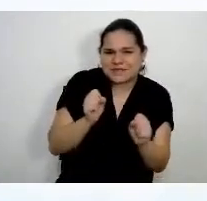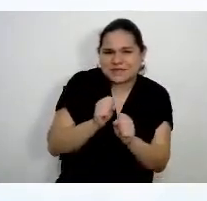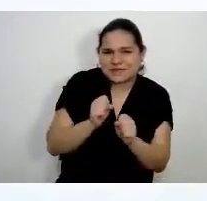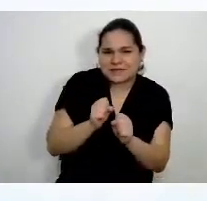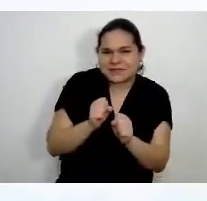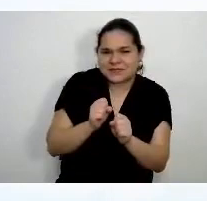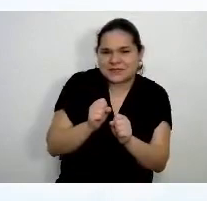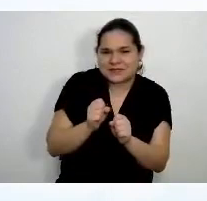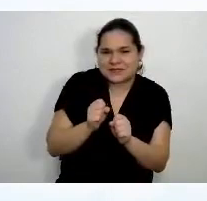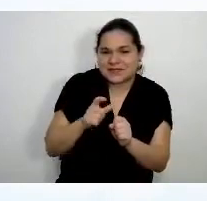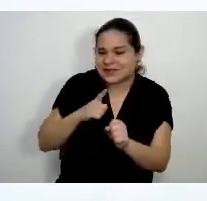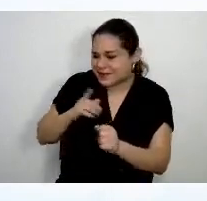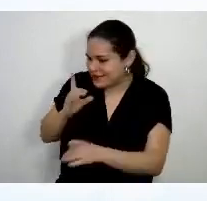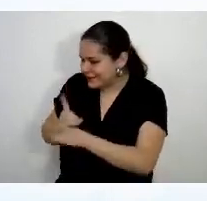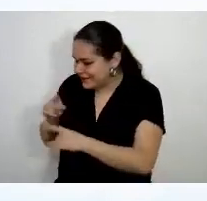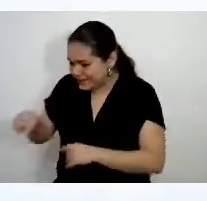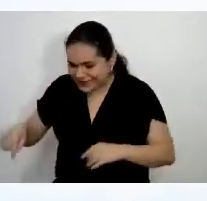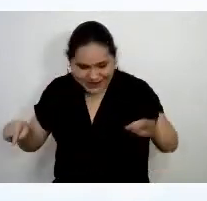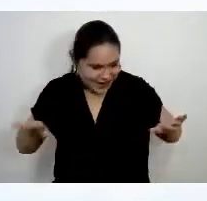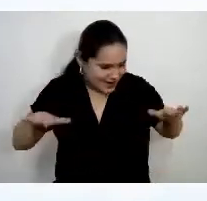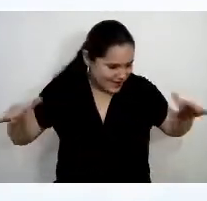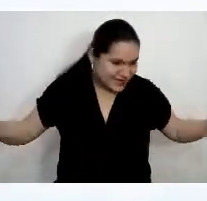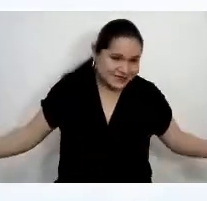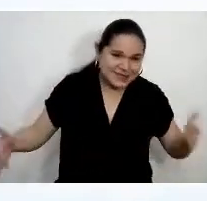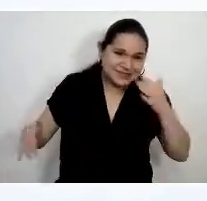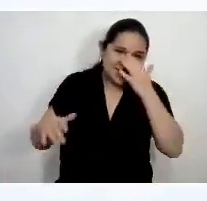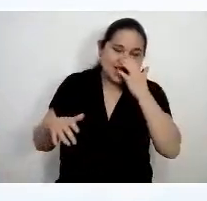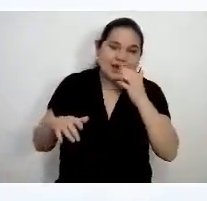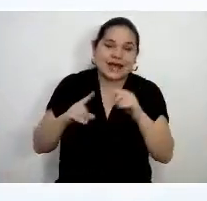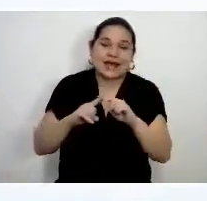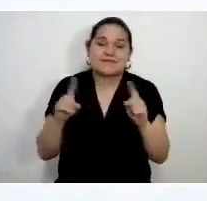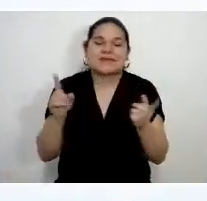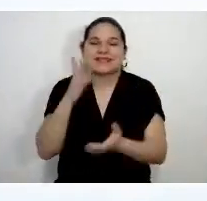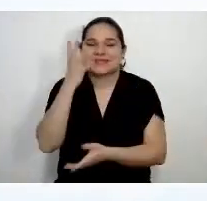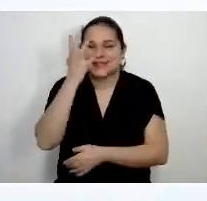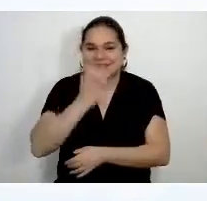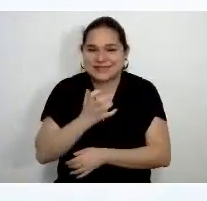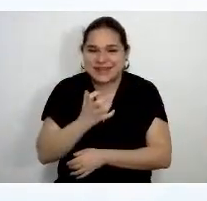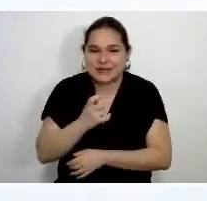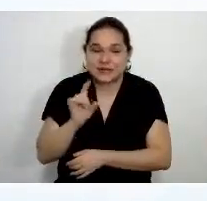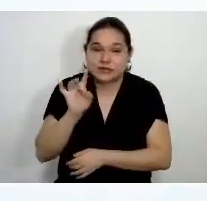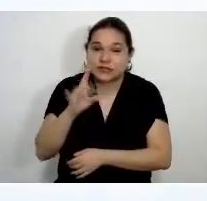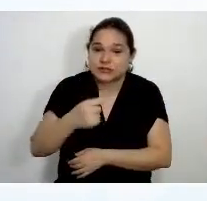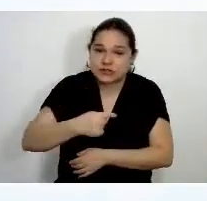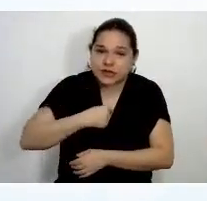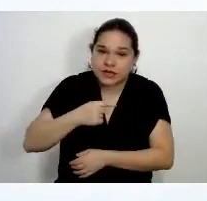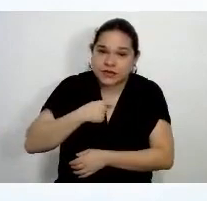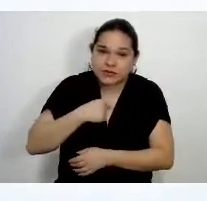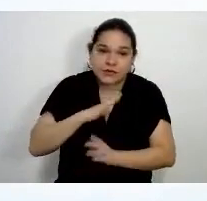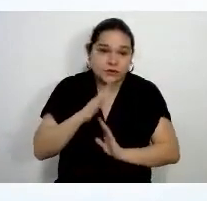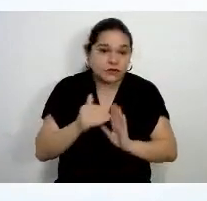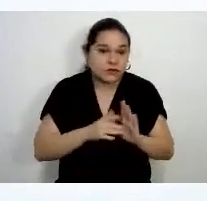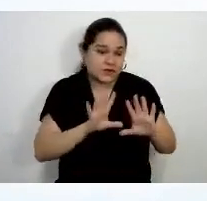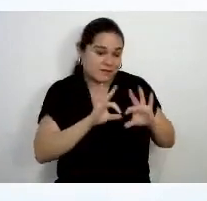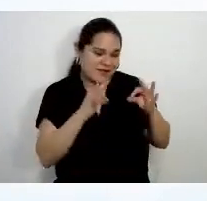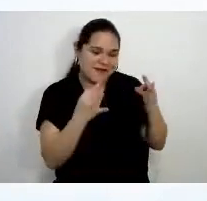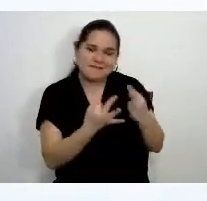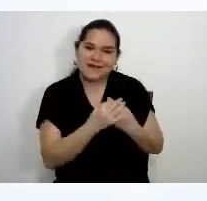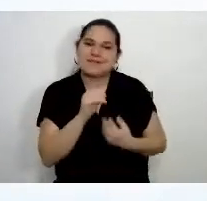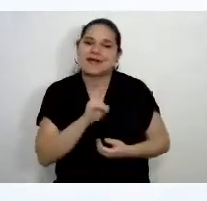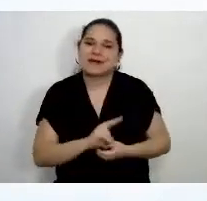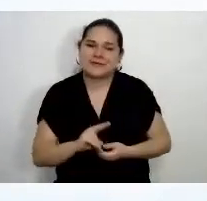queria até achar ele aqui agora na minha bancada, mas não, é sério, não só eu, como toda a minha família, doutor, sabe?